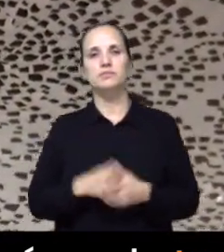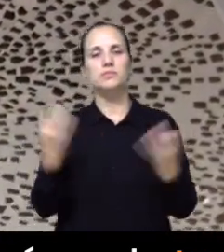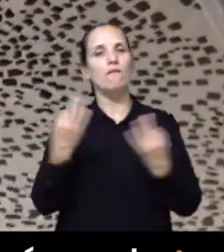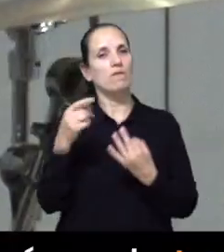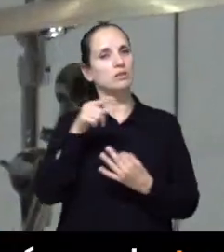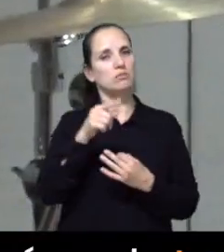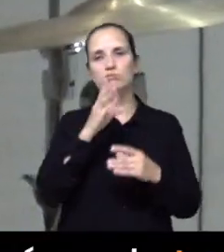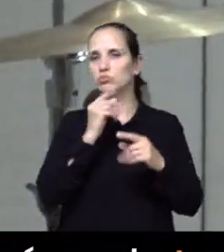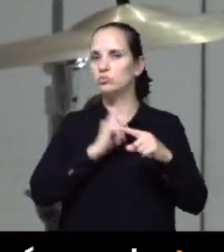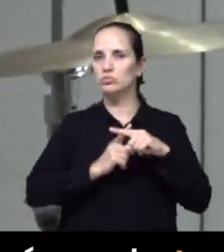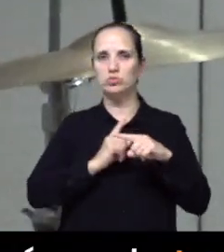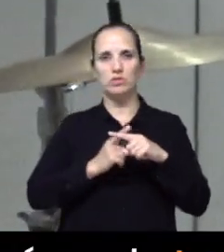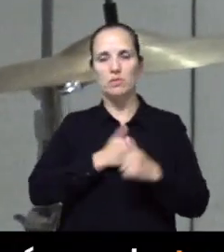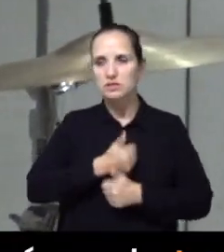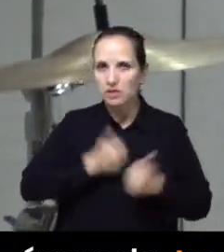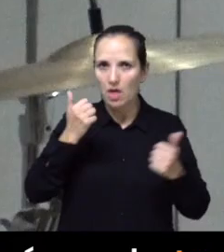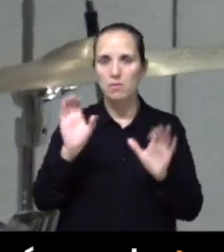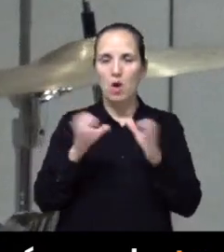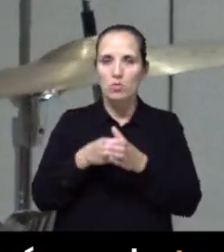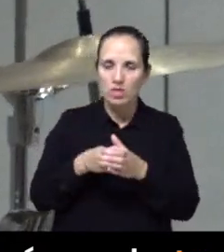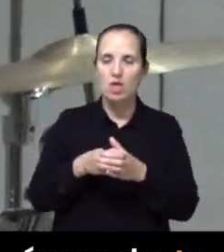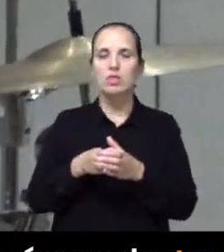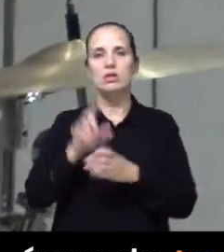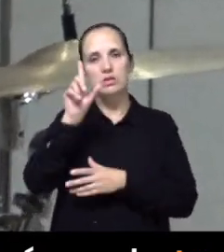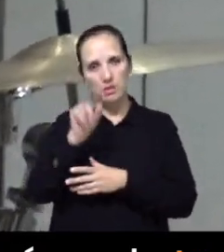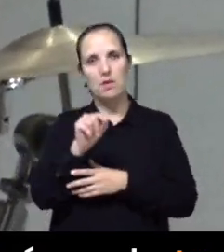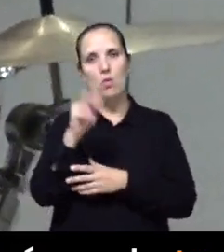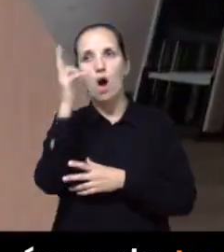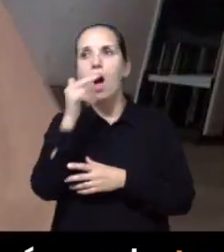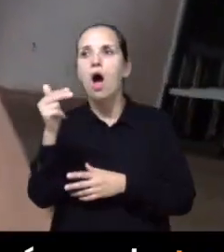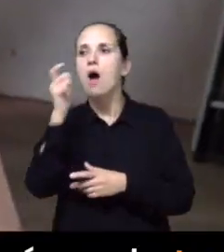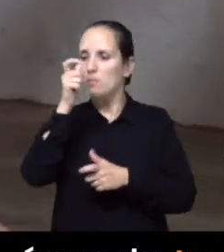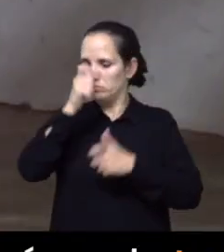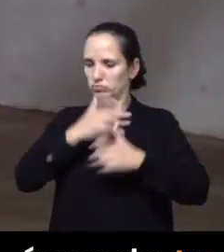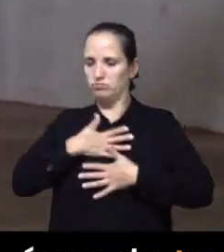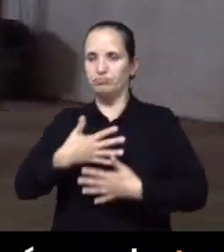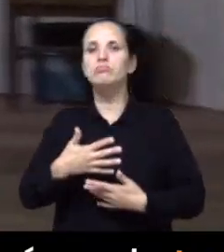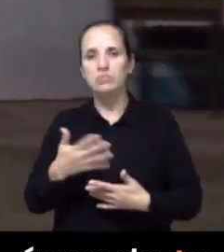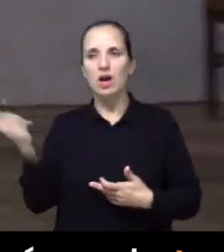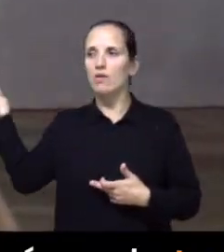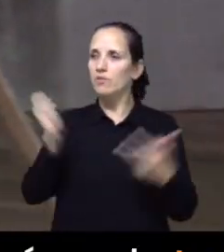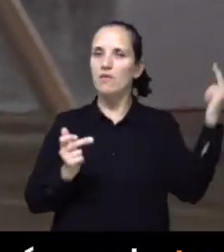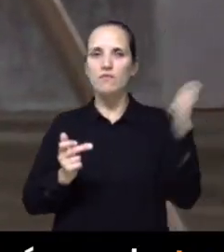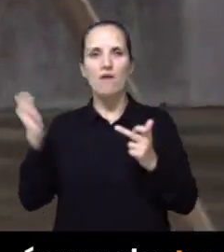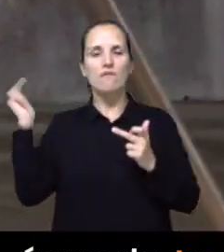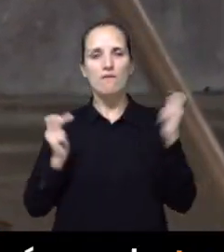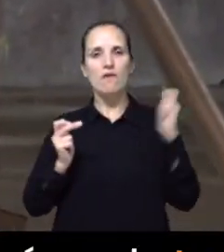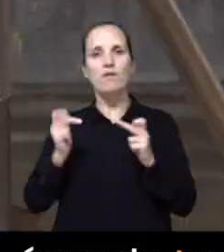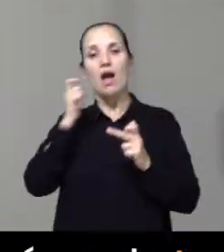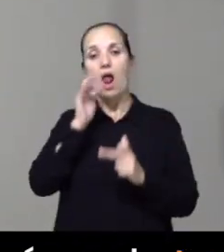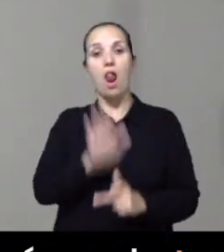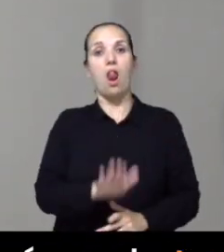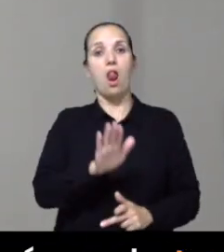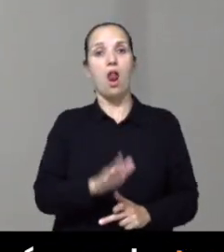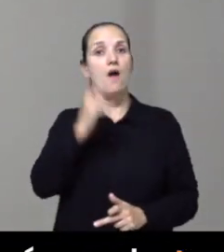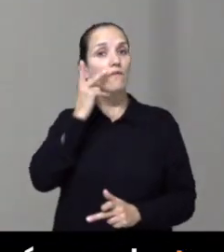e, de facto, isso é uma mais-valia para a cidade, para a comunidade e também para os artistas que chegam, para